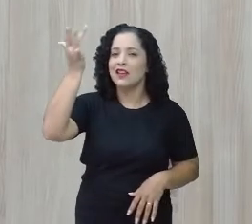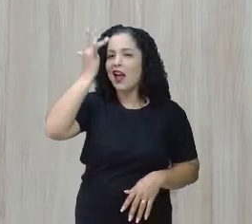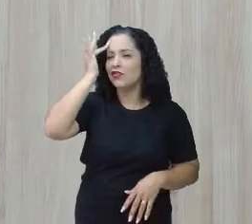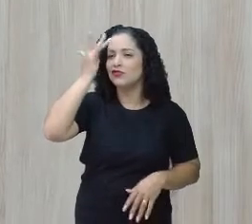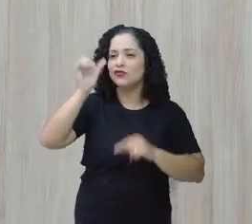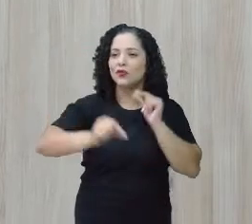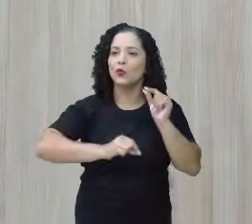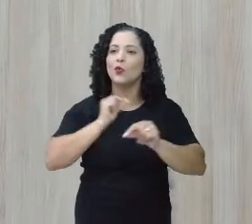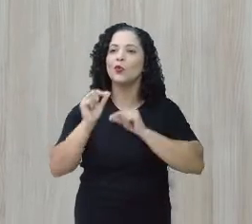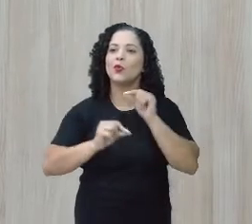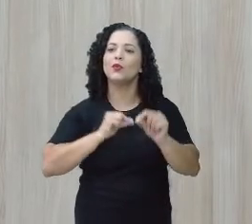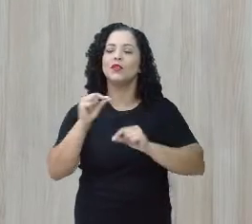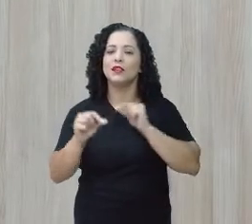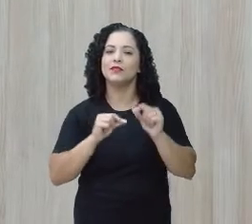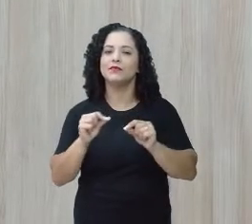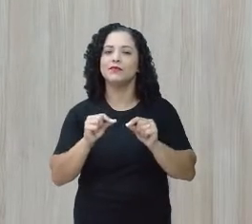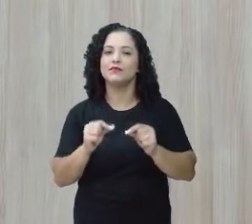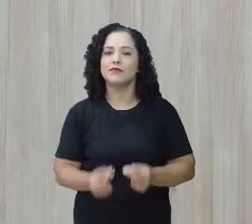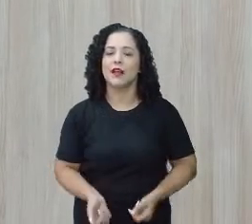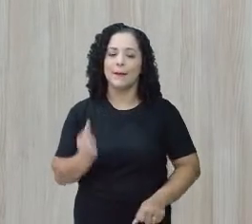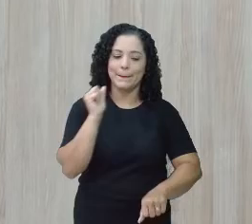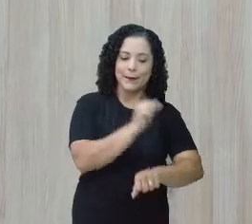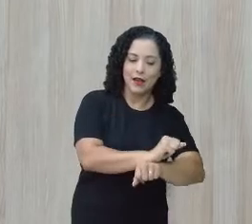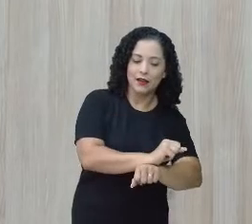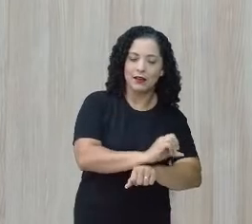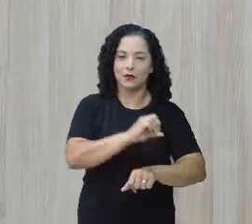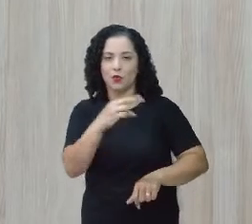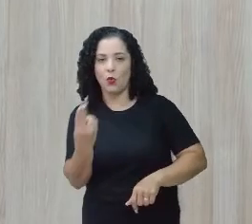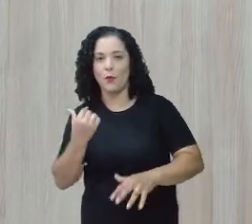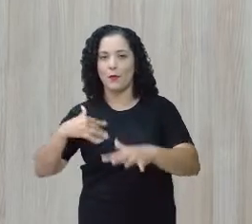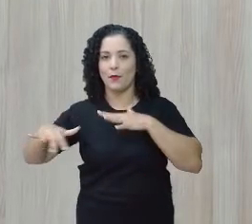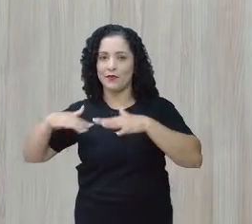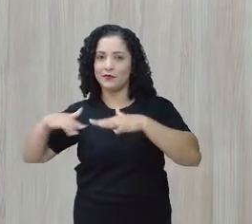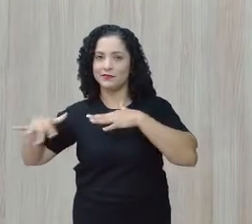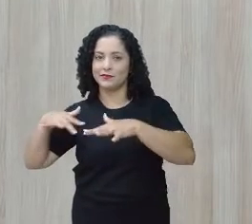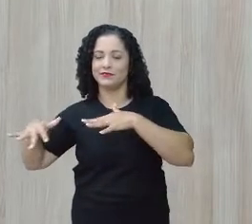relação a essa questão de repouso e movimento.